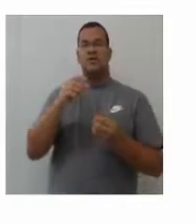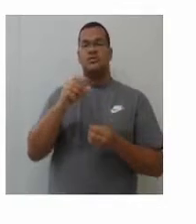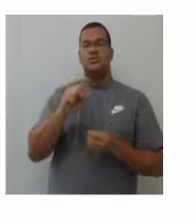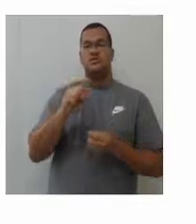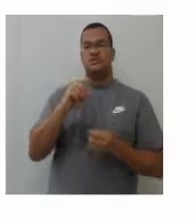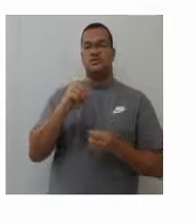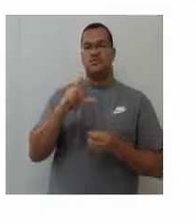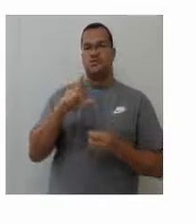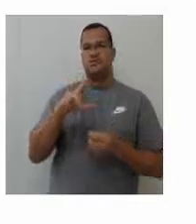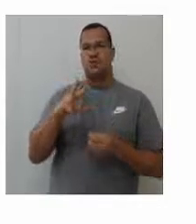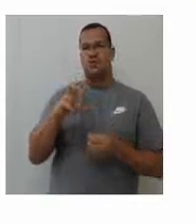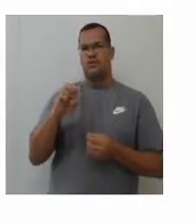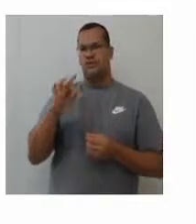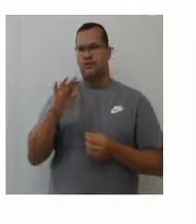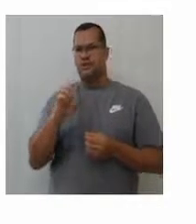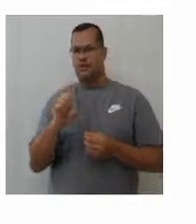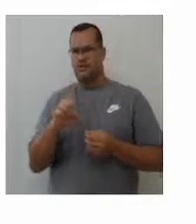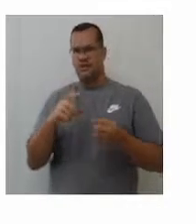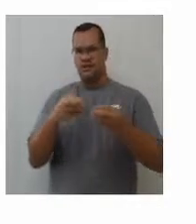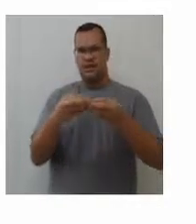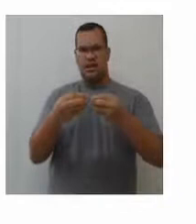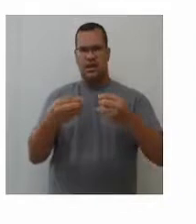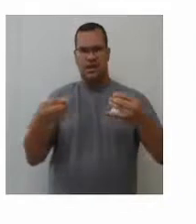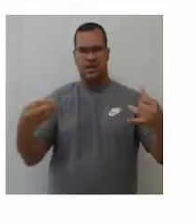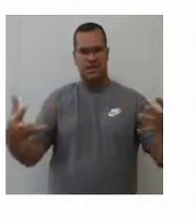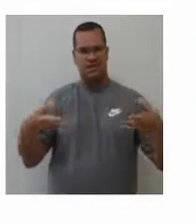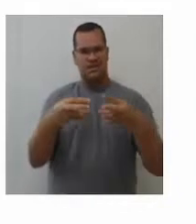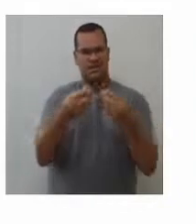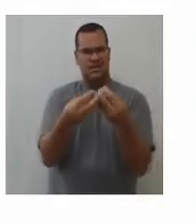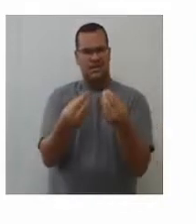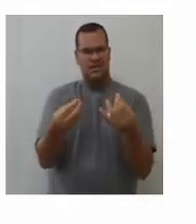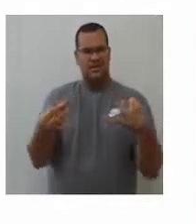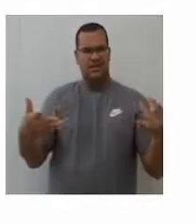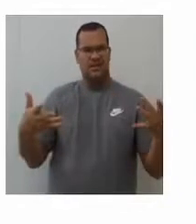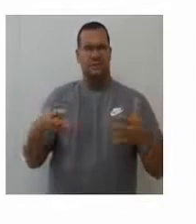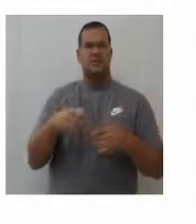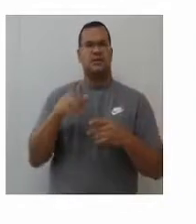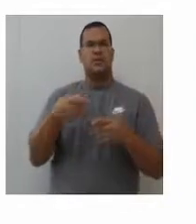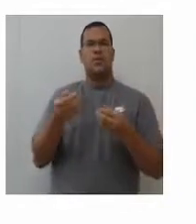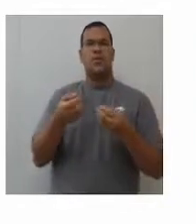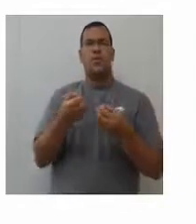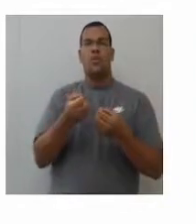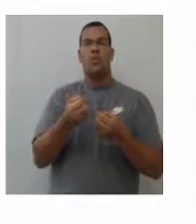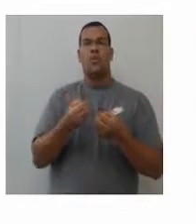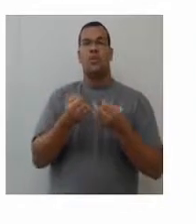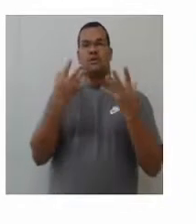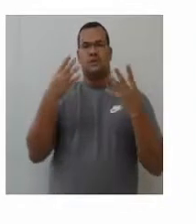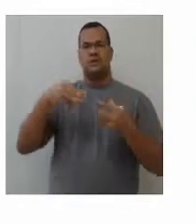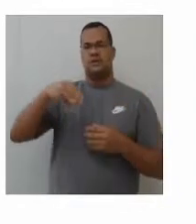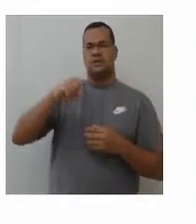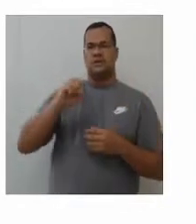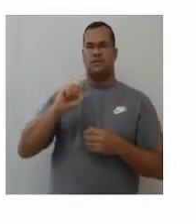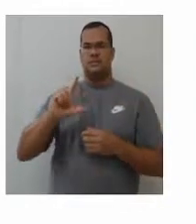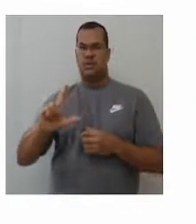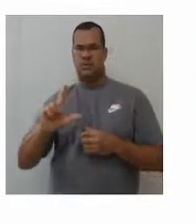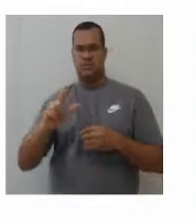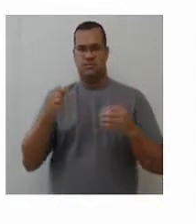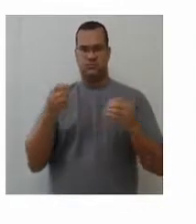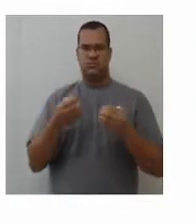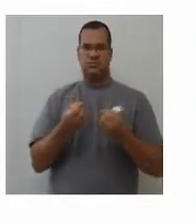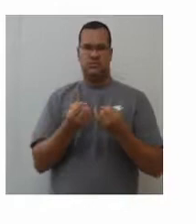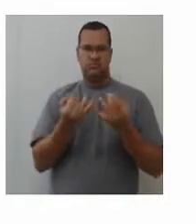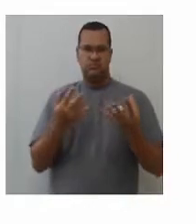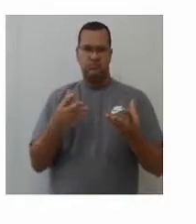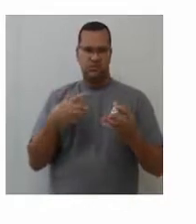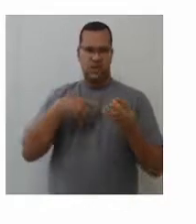Ou dispersante, ou dispergente. O que é? É a quantidade em mol, é a maior quantidade em mol